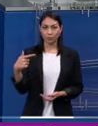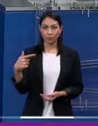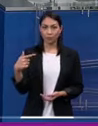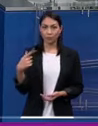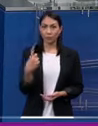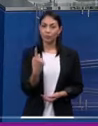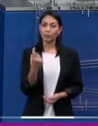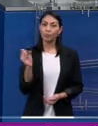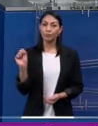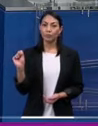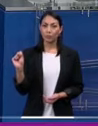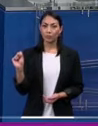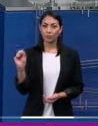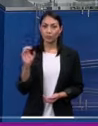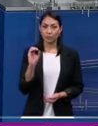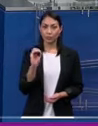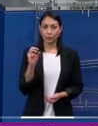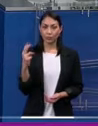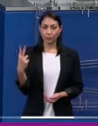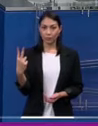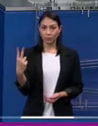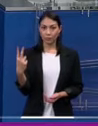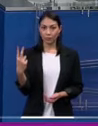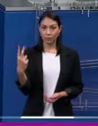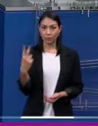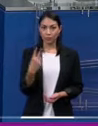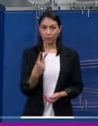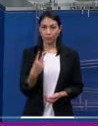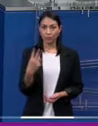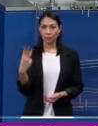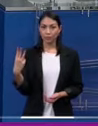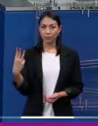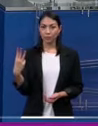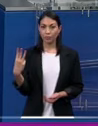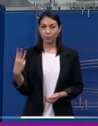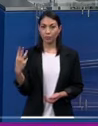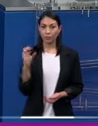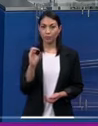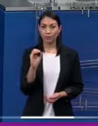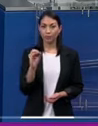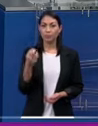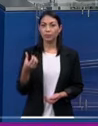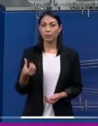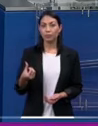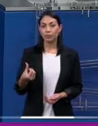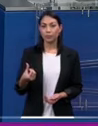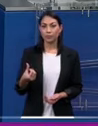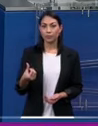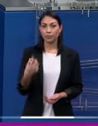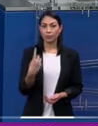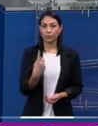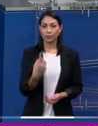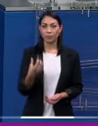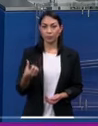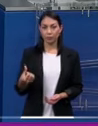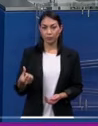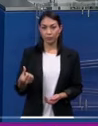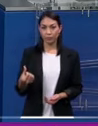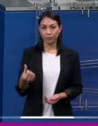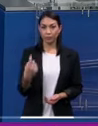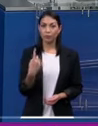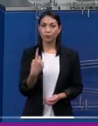17, 18, 02, 23, 06,